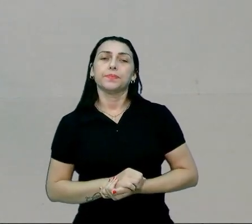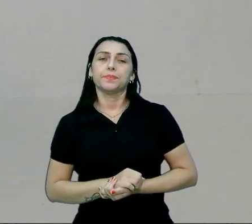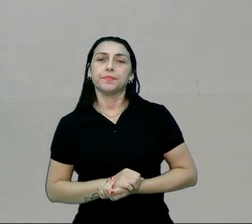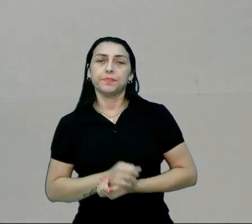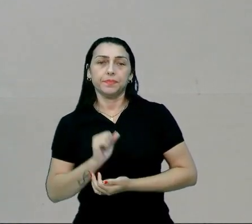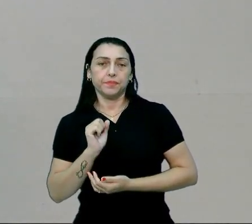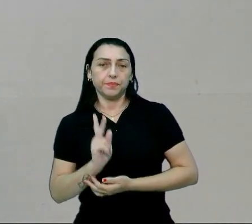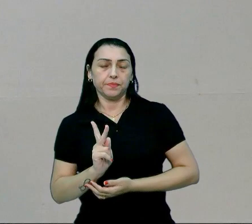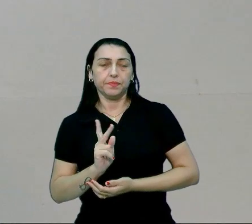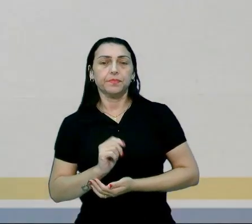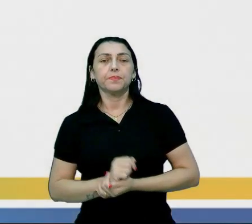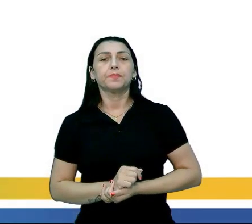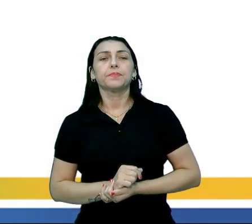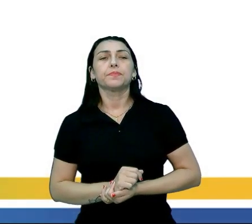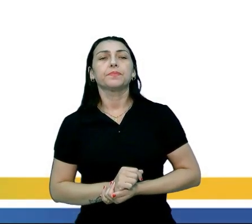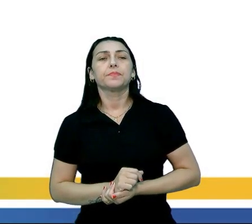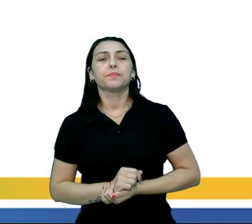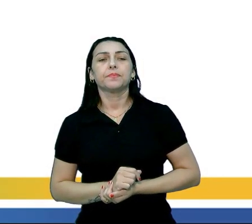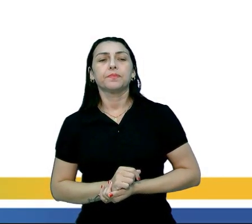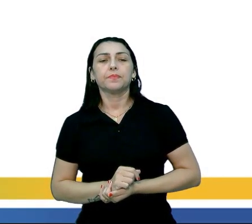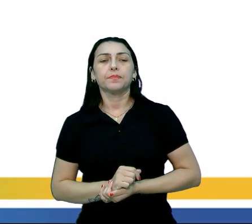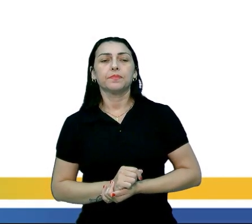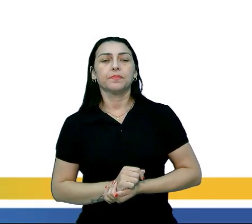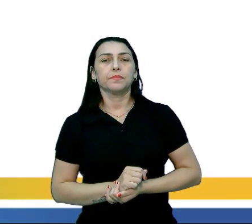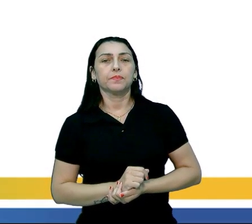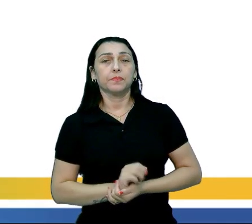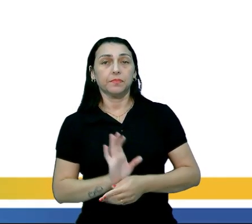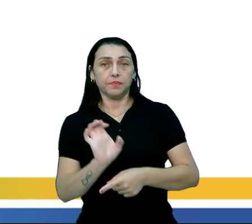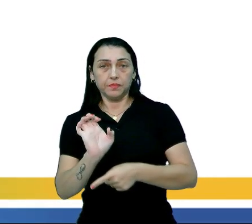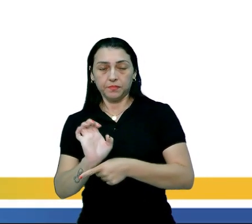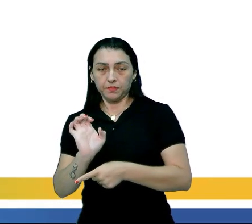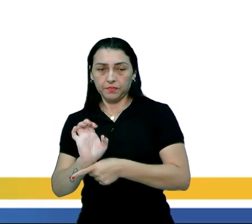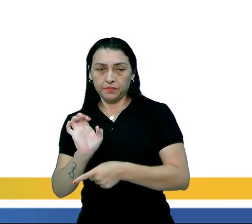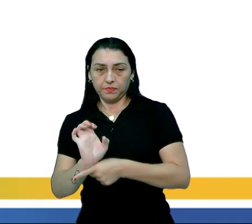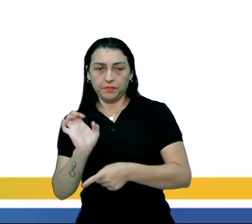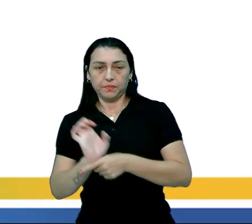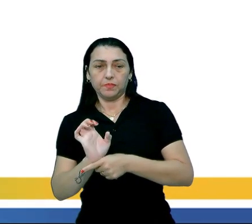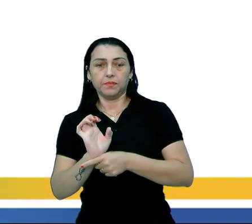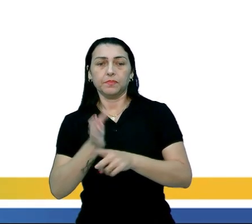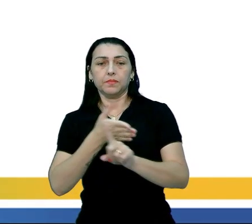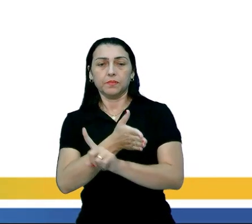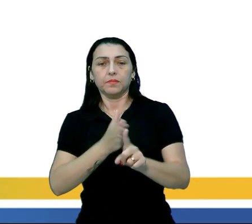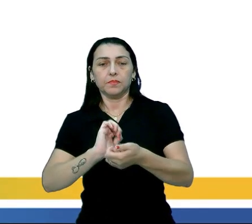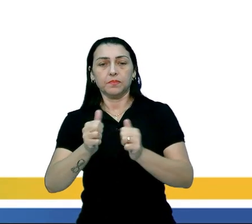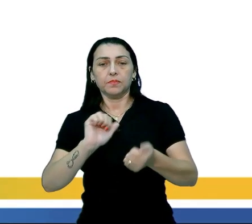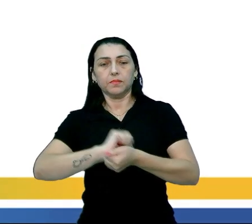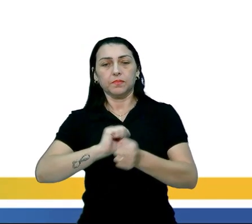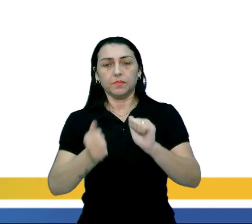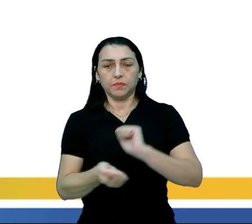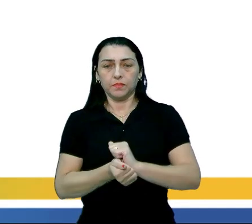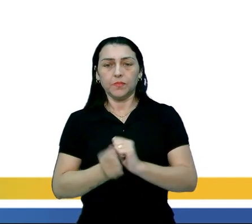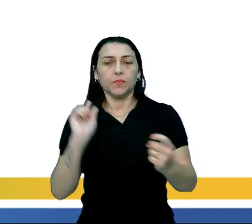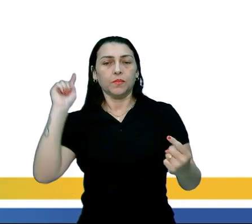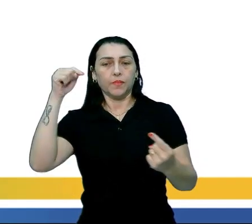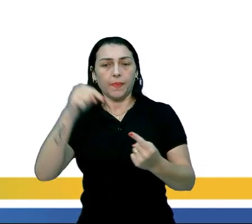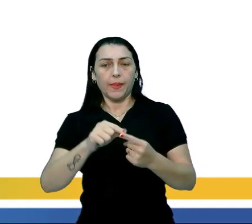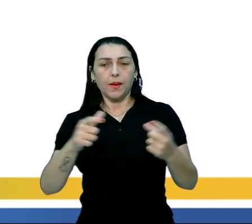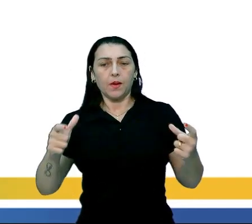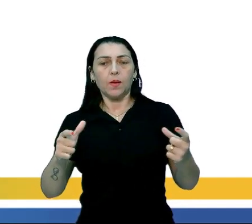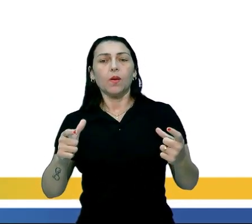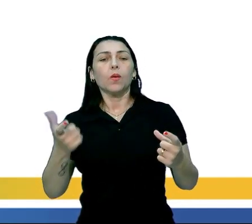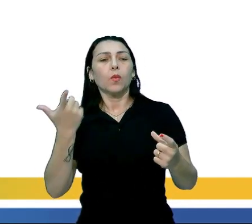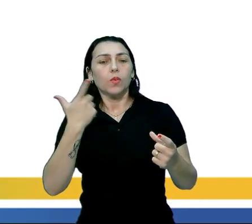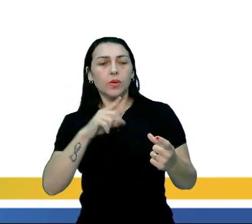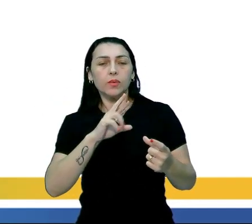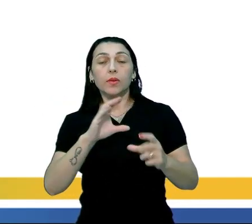errada, beleza? Então vamos lá. Em tela, a gente já tem a alternativa correta aí, que é nas modalidades esportivas adaptadas, cujo objetivo é o